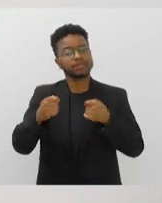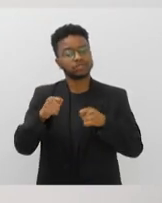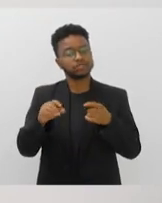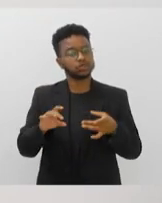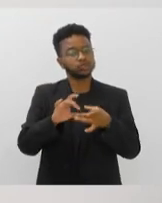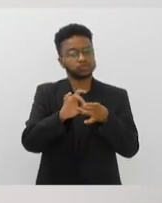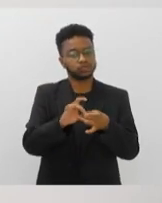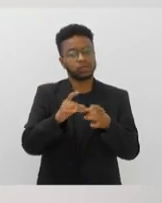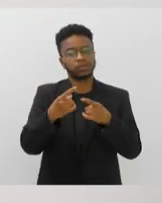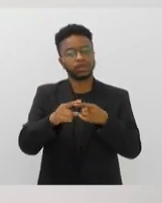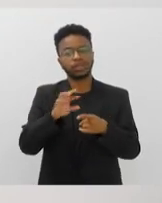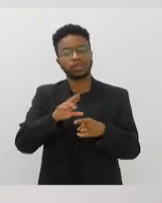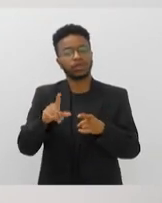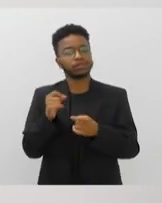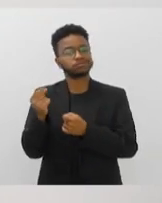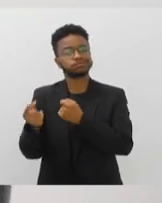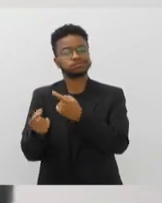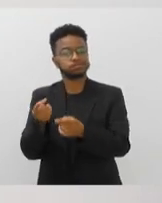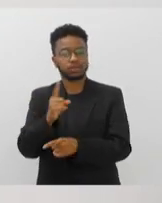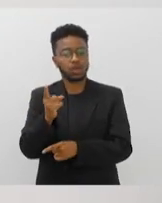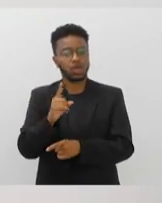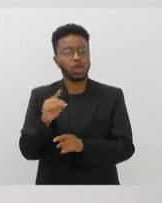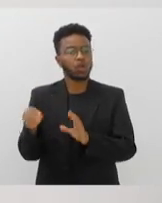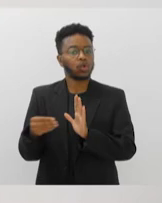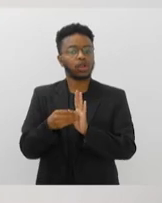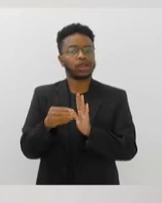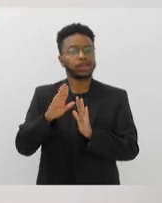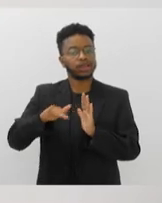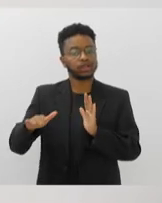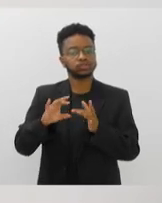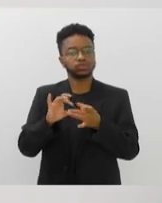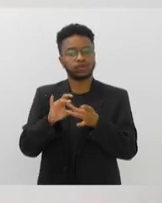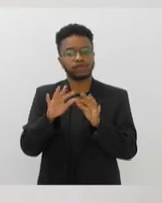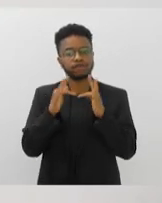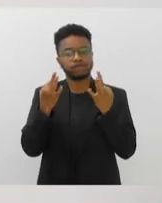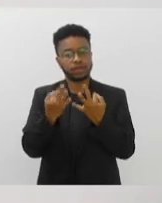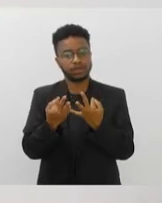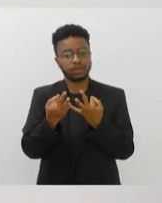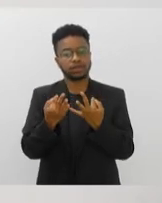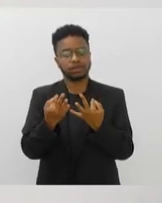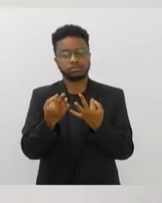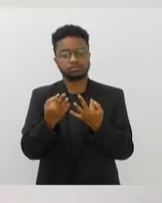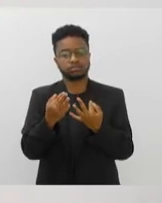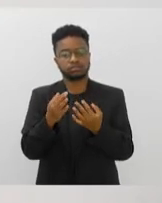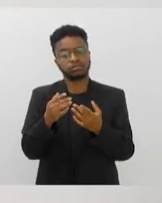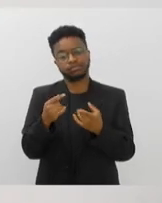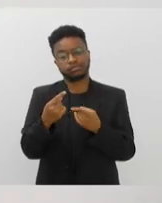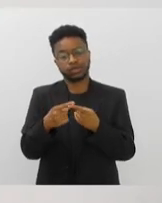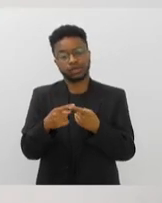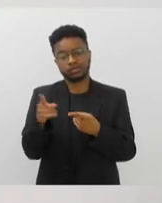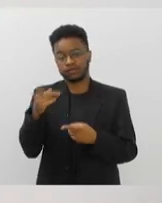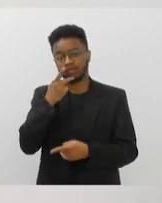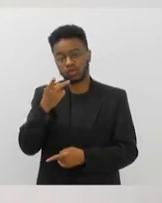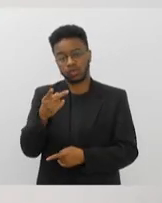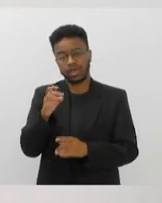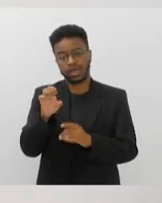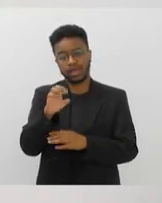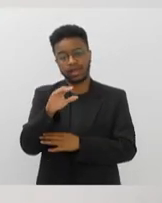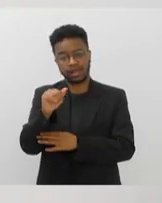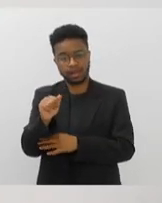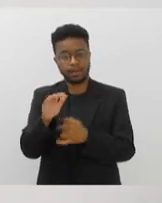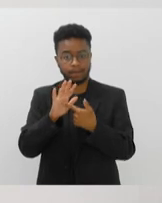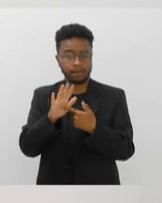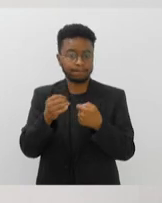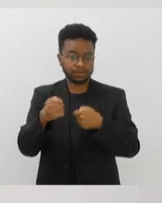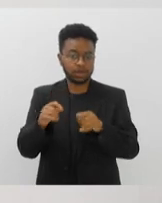exceção na exceção da colocação da criança na sua família extensa ou na sua família nuclear quando isso não é possível né o eca diz que deve ser